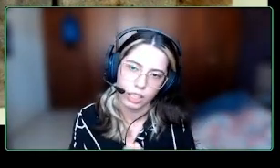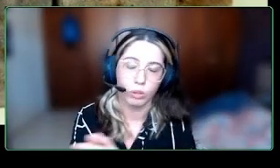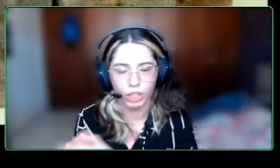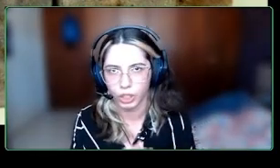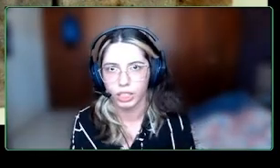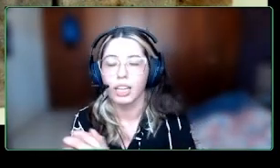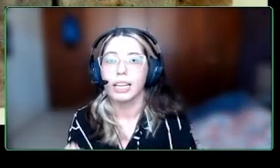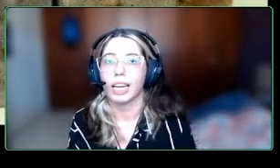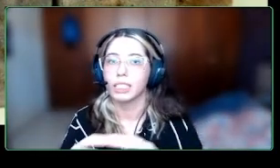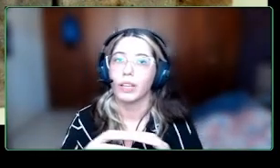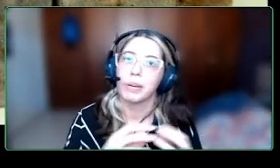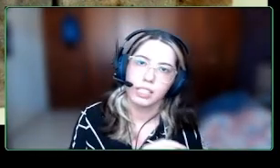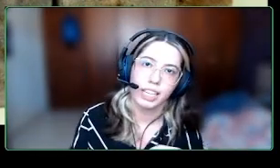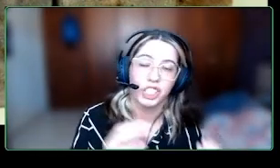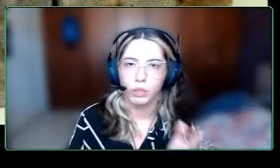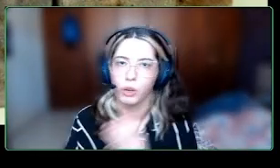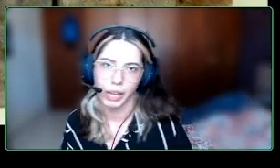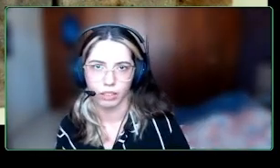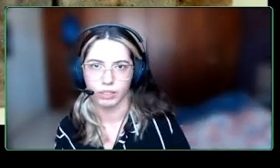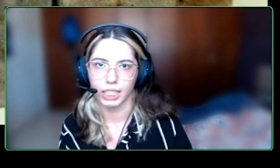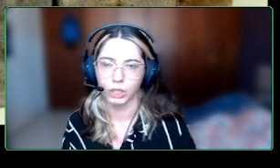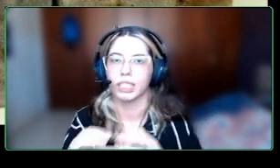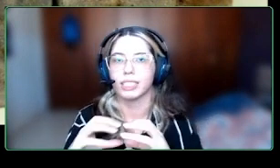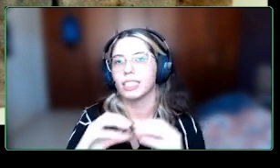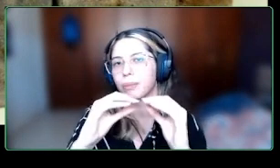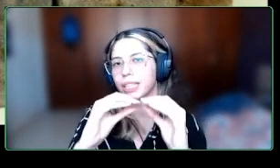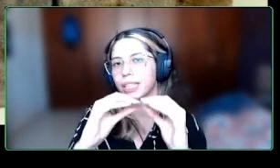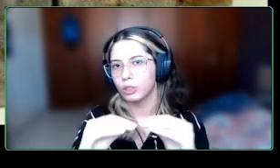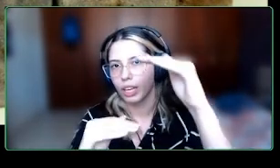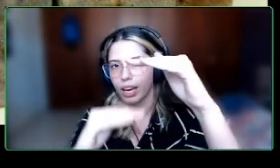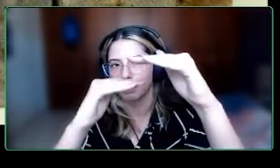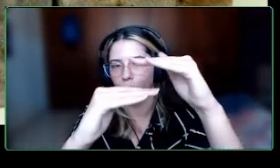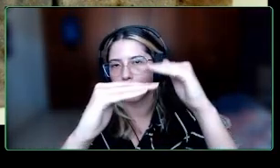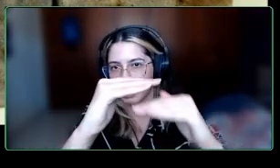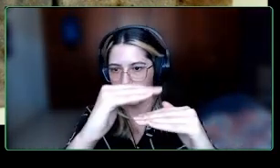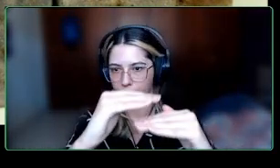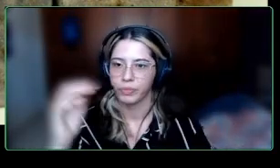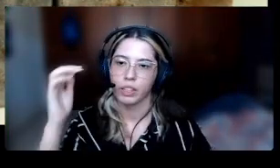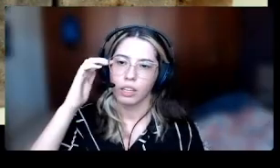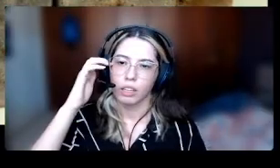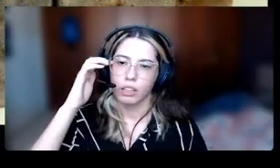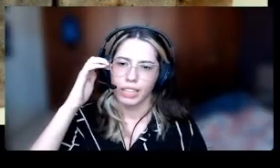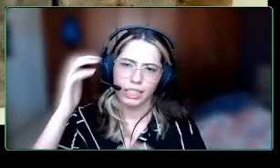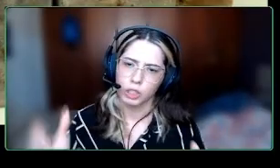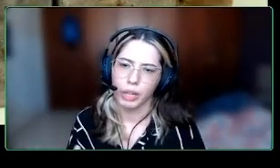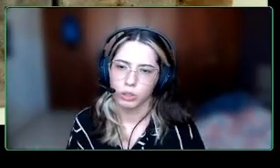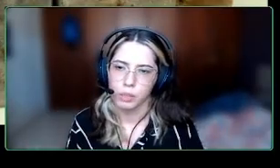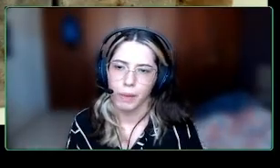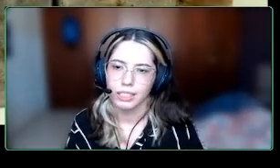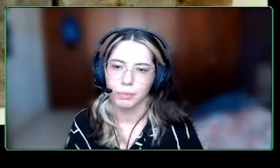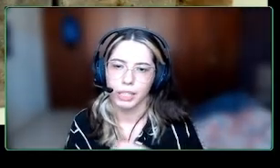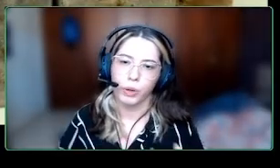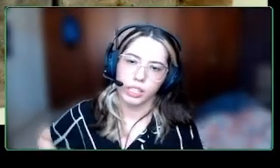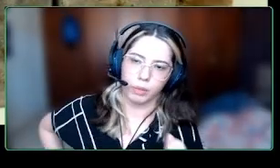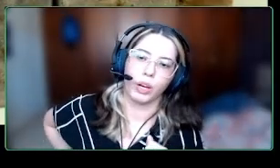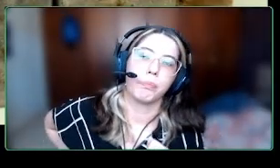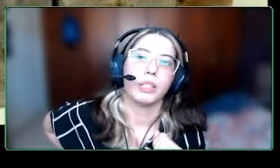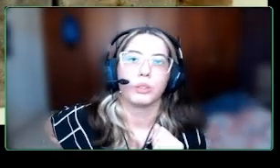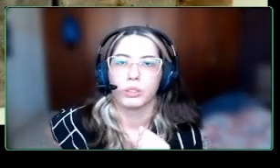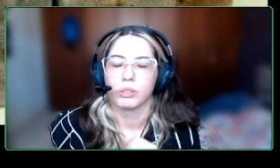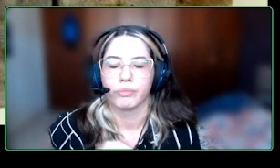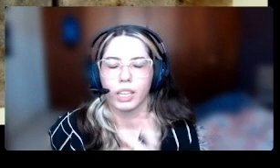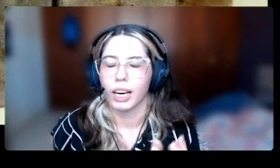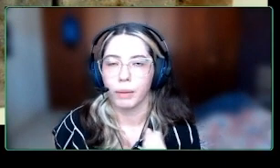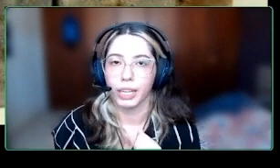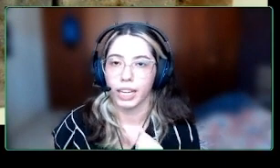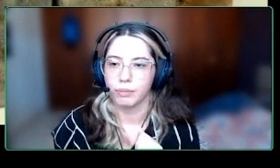indica que a ligação é mais resistente. E isso é esperado. As ligações, elas têm que ser mais resistentes do que a própria madeira. Daí tem umas comparações básicas, mas, por exemplo, a